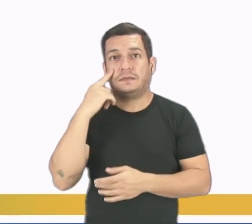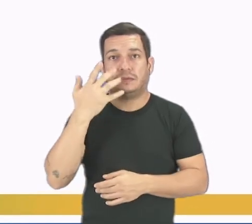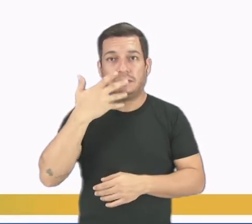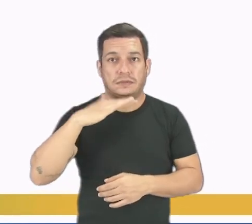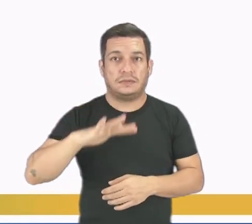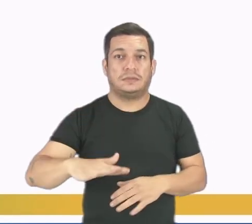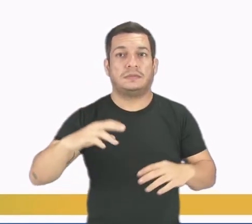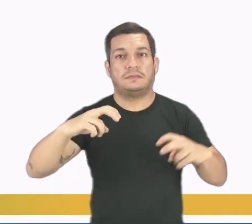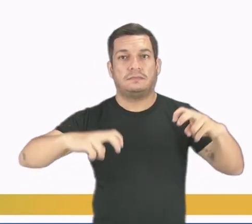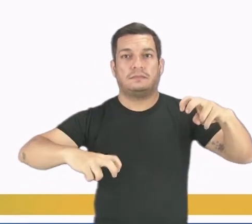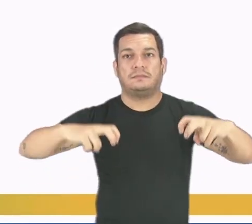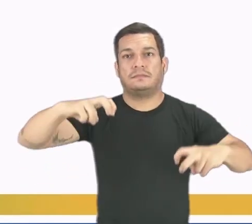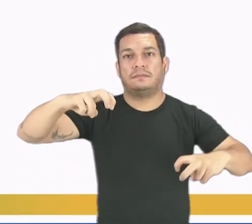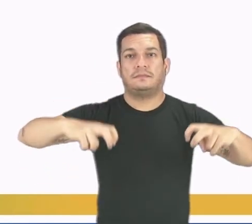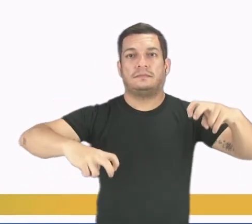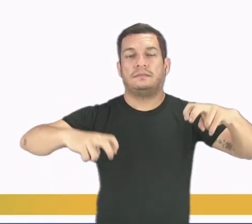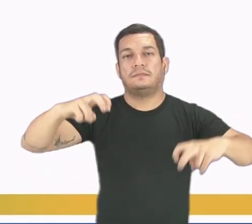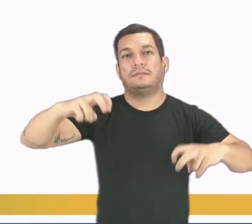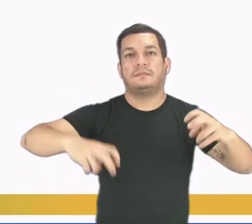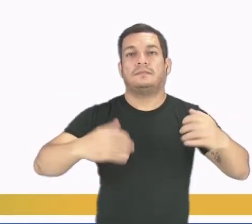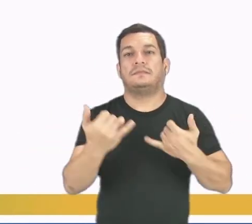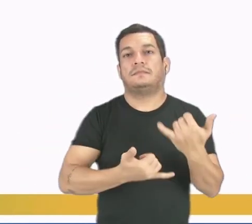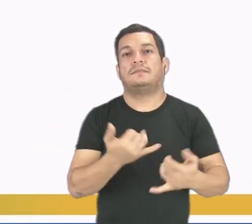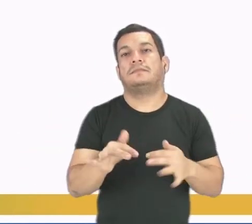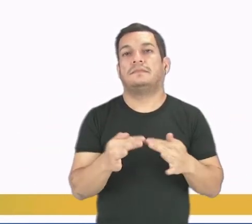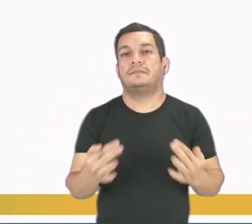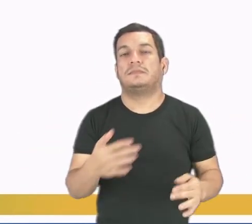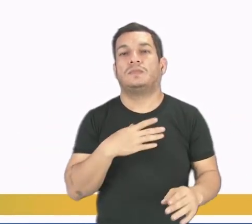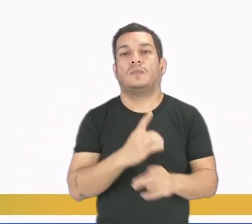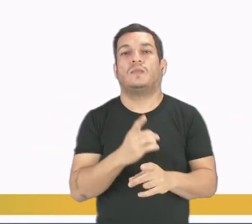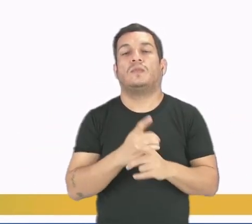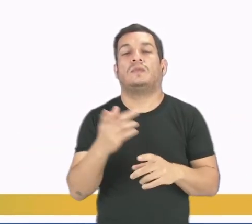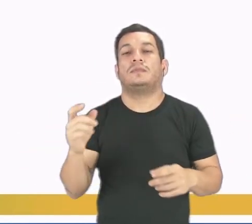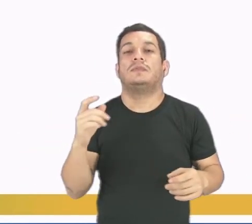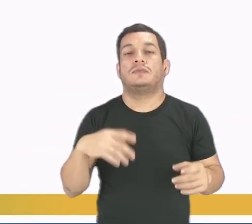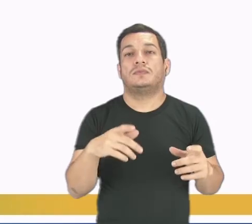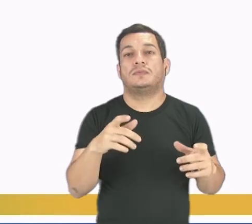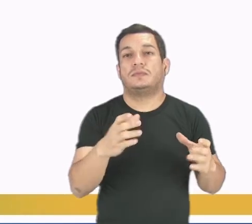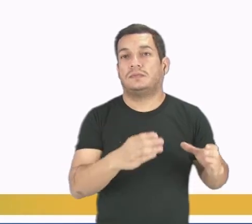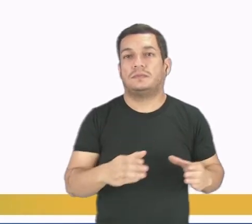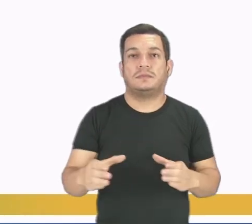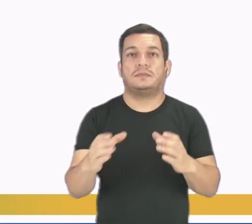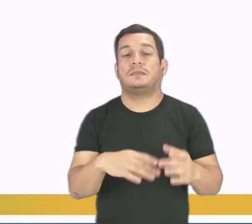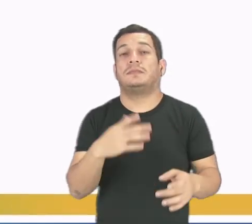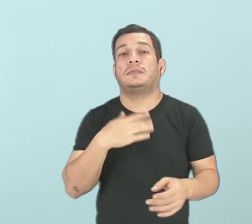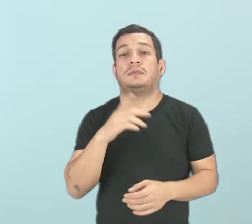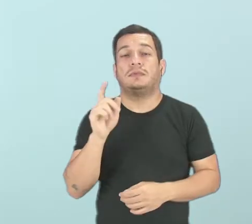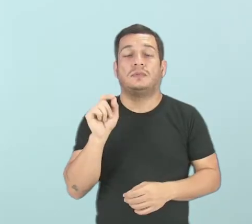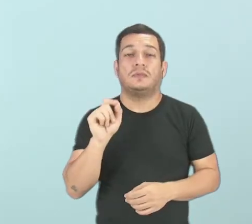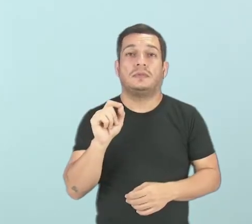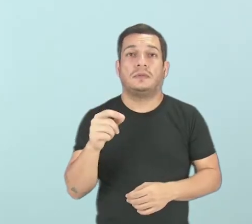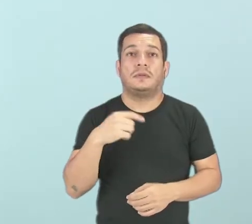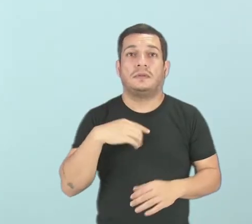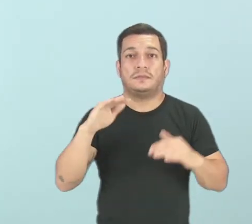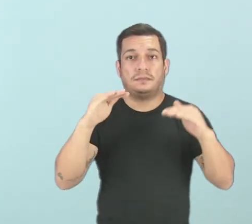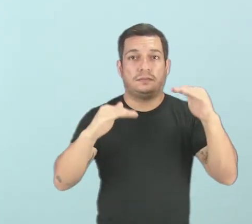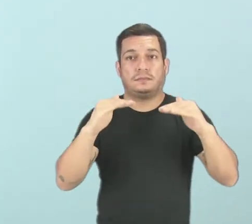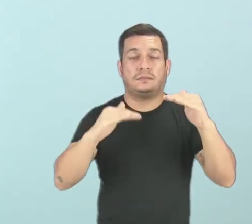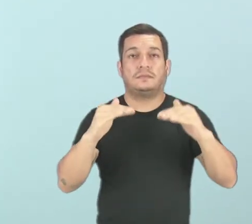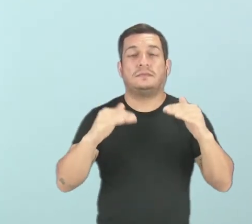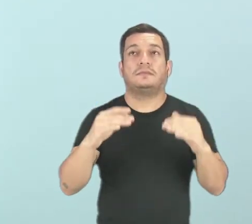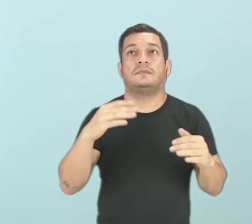chave de roda e você não consegue, né, soltar diretamente na mão. Você pega uma chave maior,